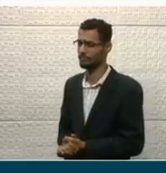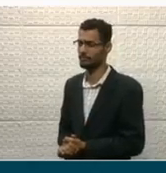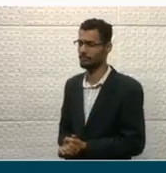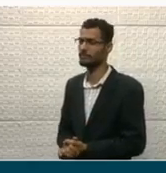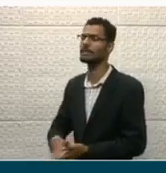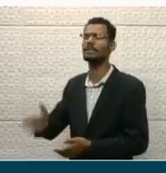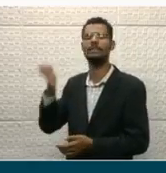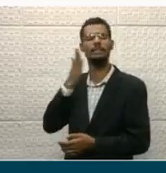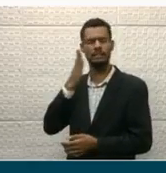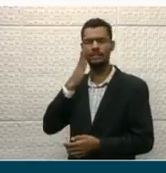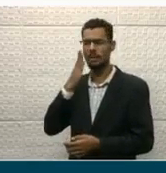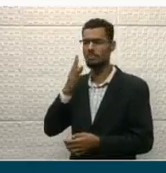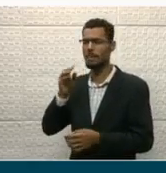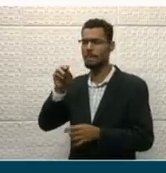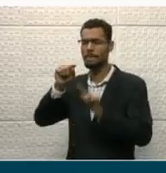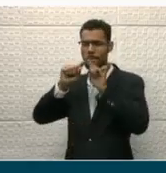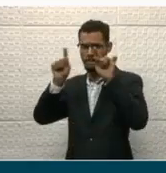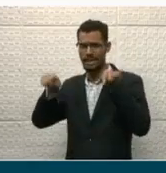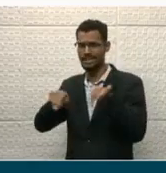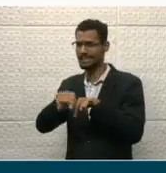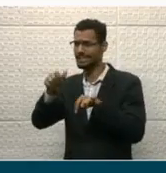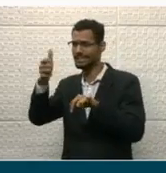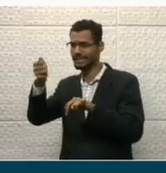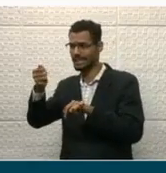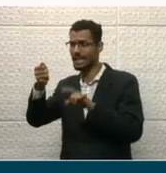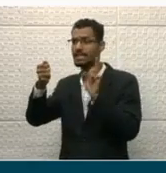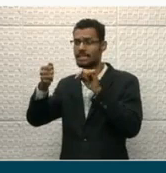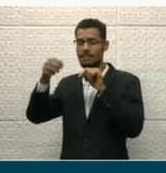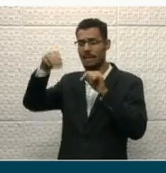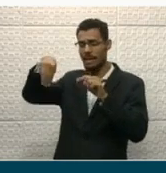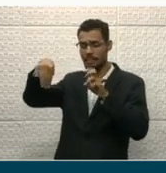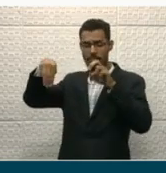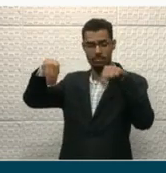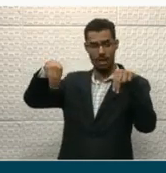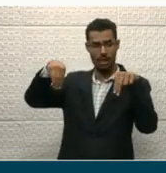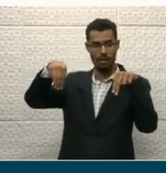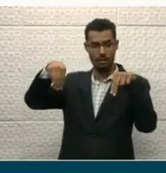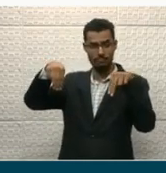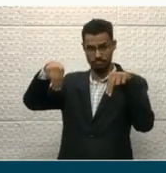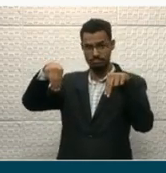a matriz A, ela é M por N.